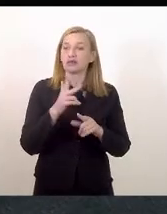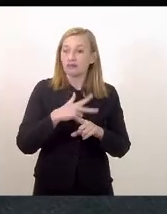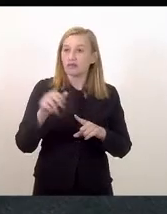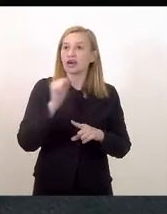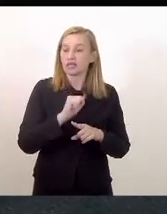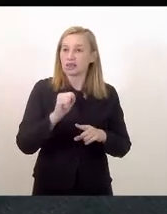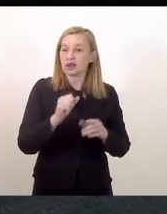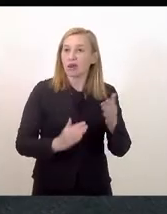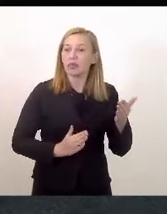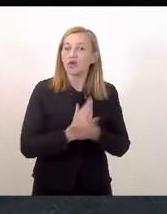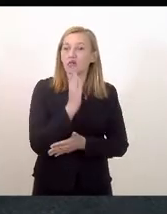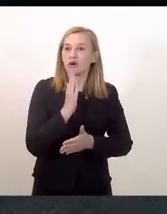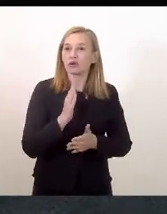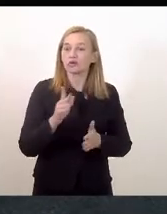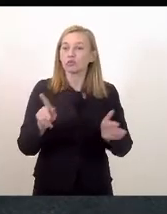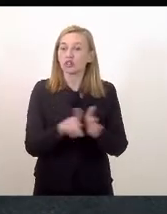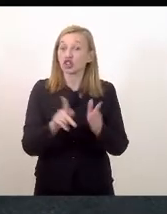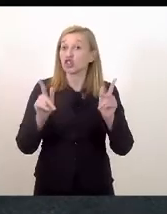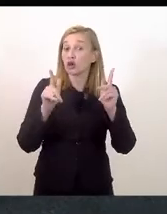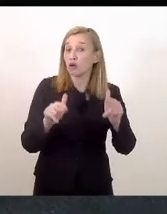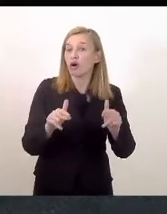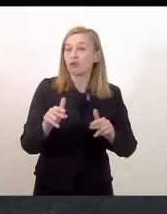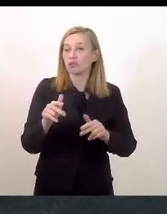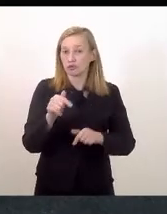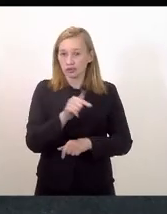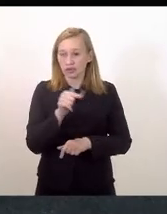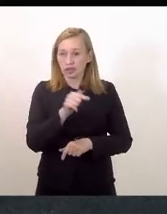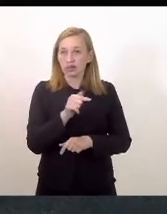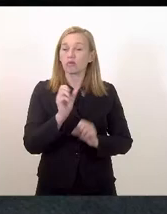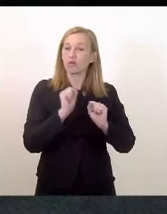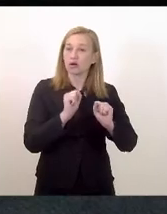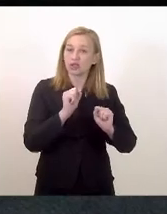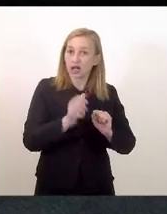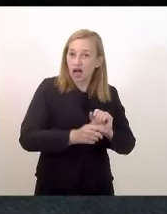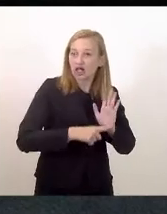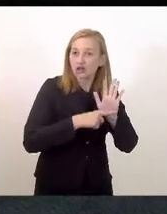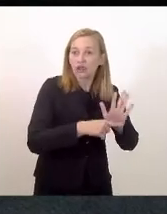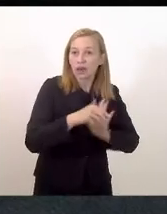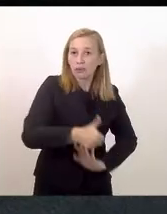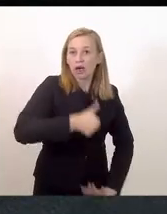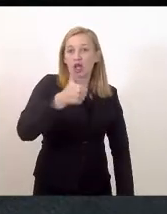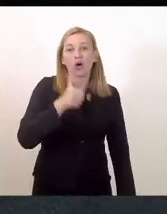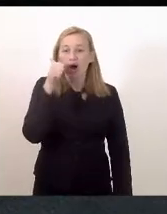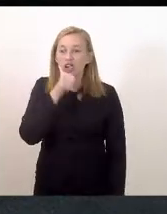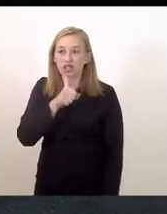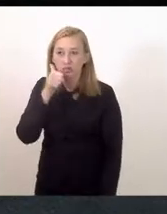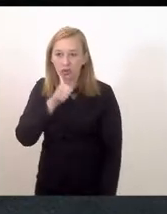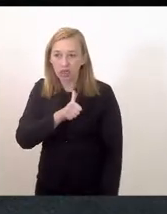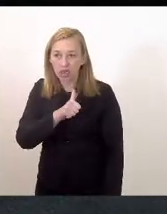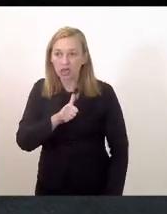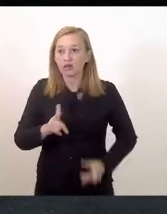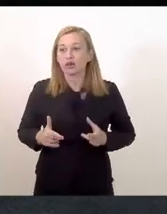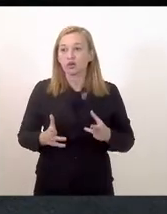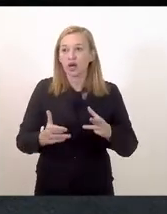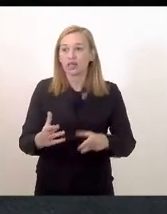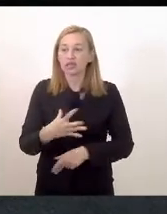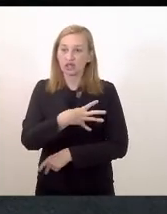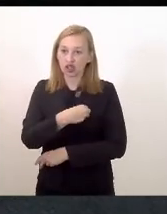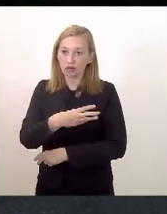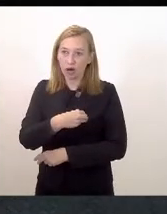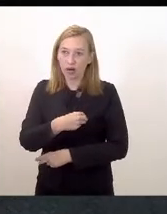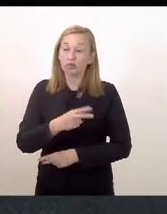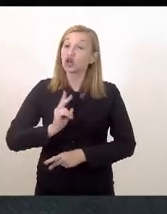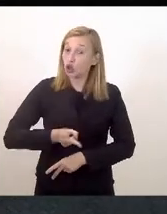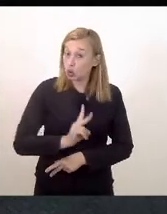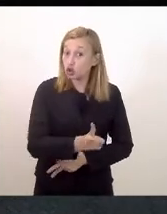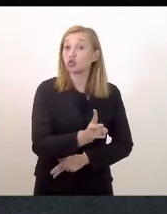aprovando um projeto como esse, para que possa atender melhor as mulheres vitimadas pelo câncer de mama, que